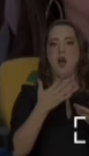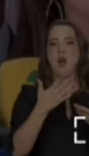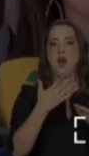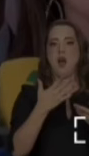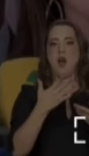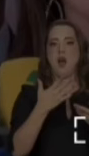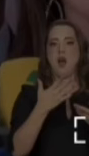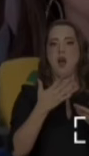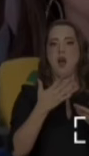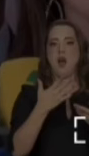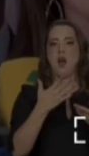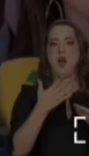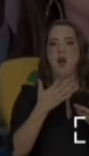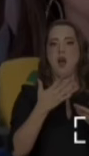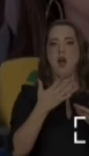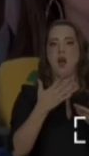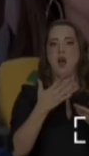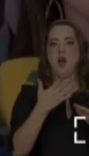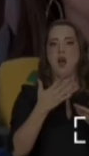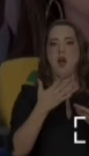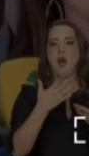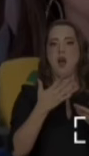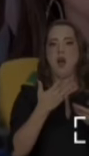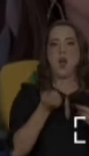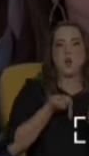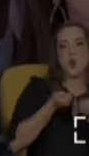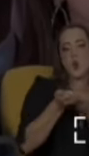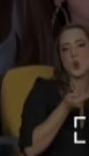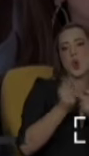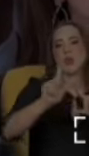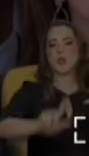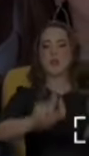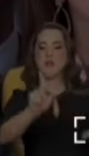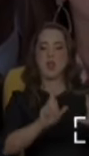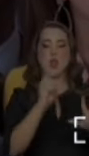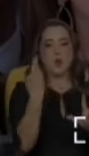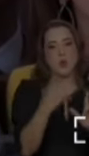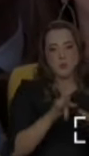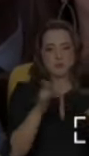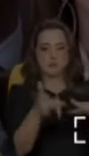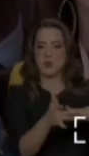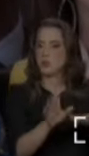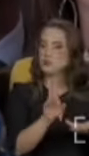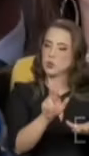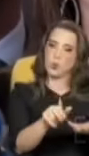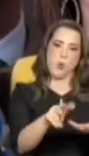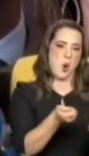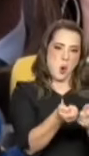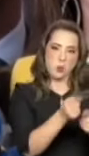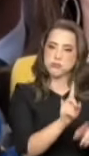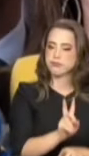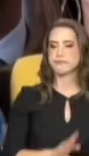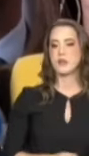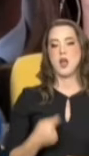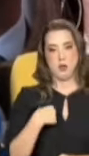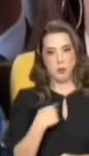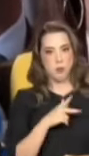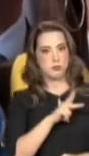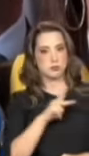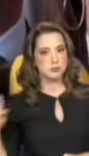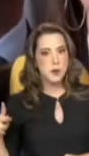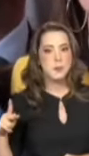ele não fez mesmo não. Né? Mas o nunca é muito forte. Redes sociais. Enquanto presidente da República